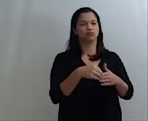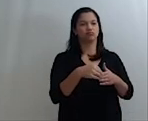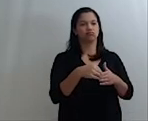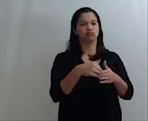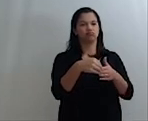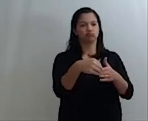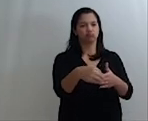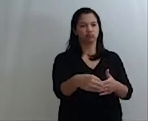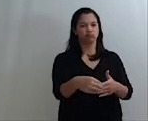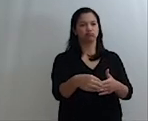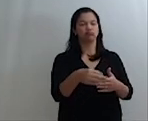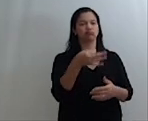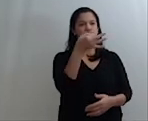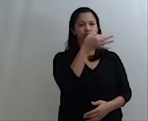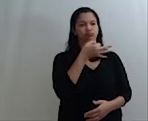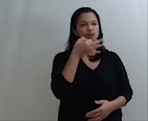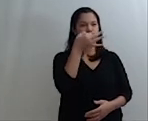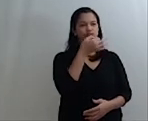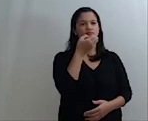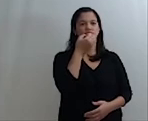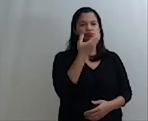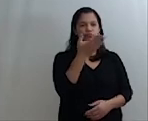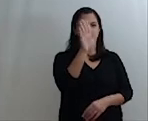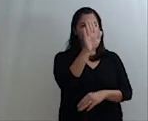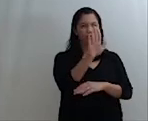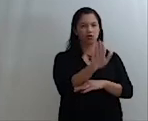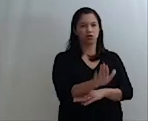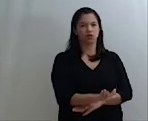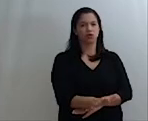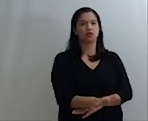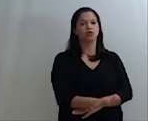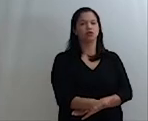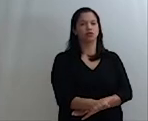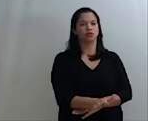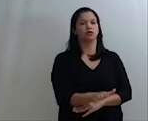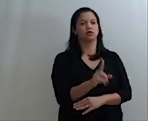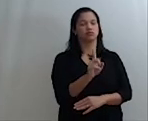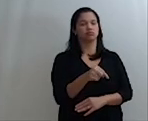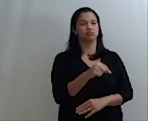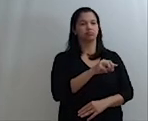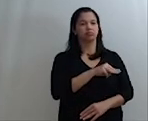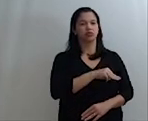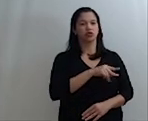senhor presidente pares representante do Ministério Público